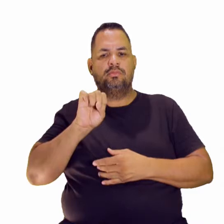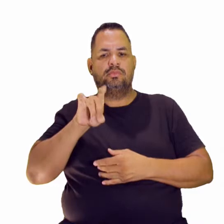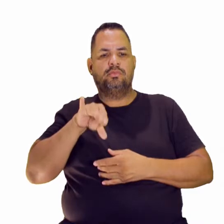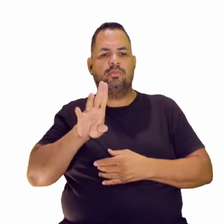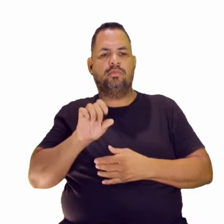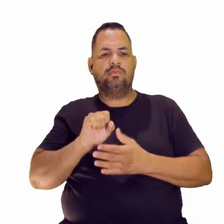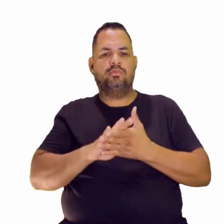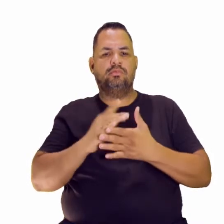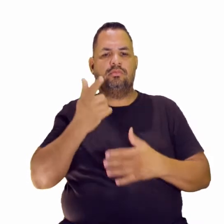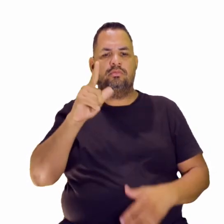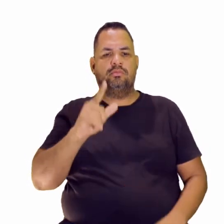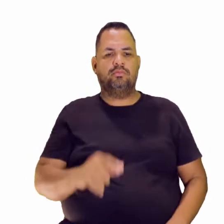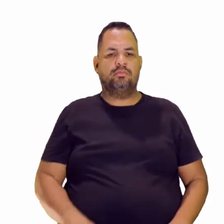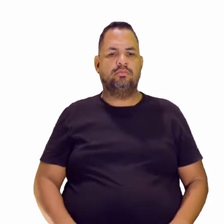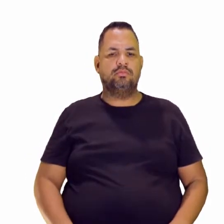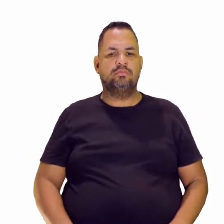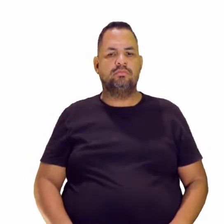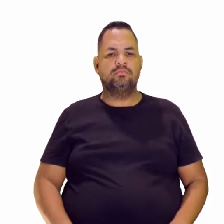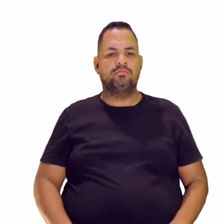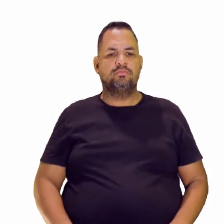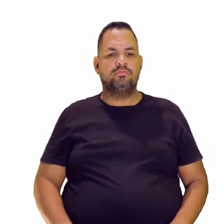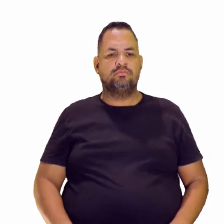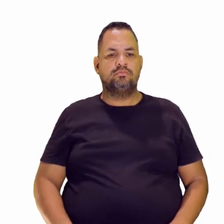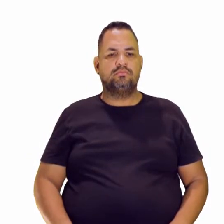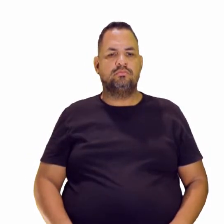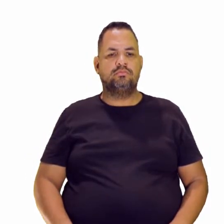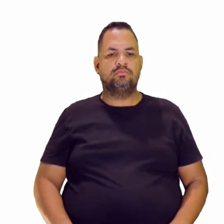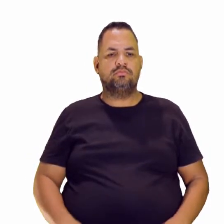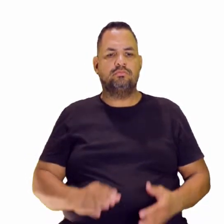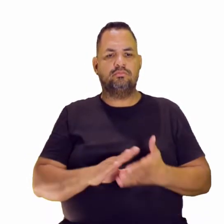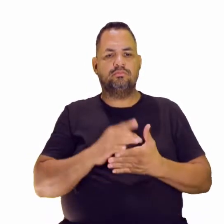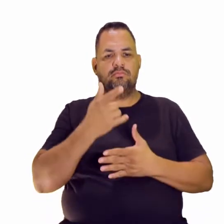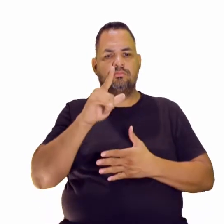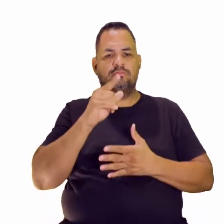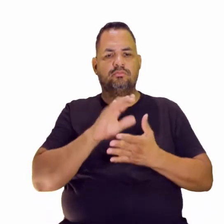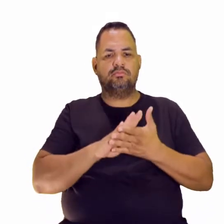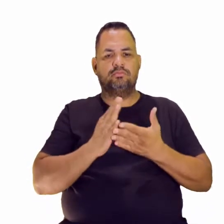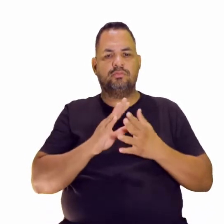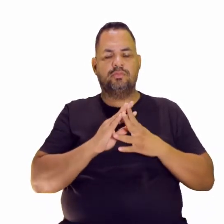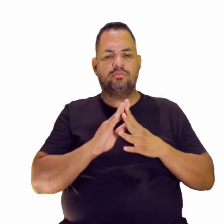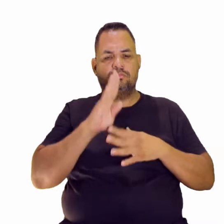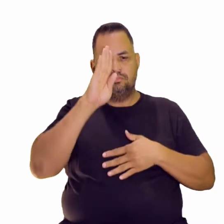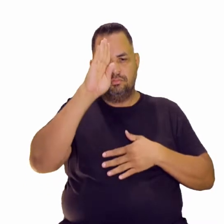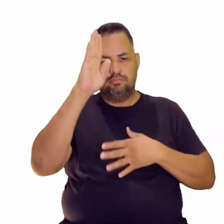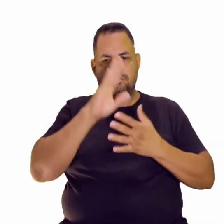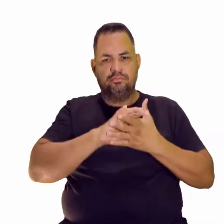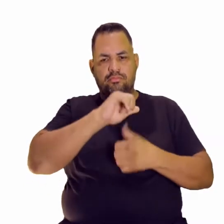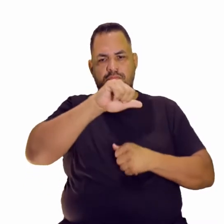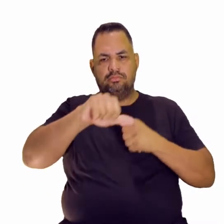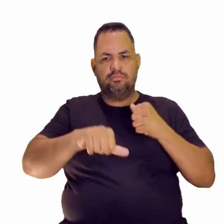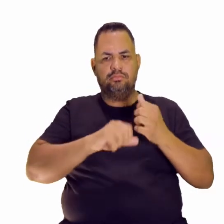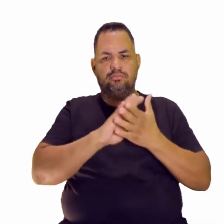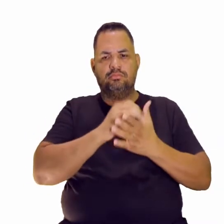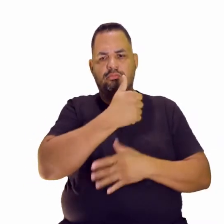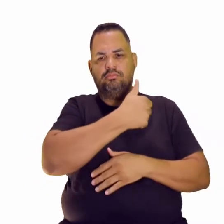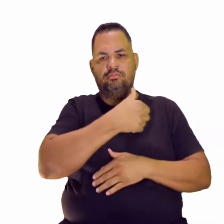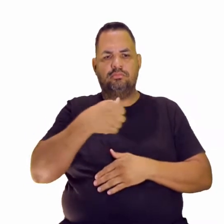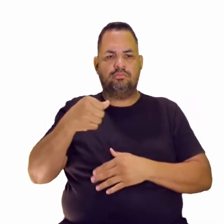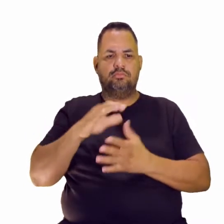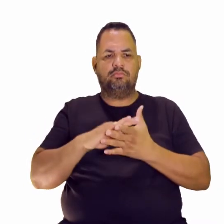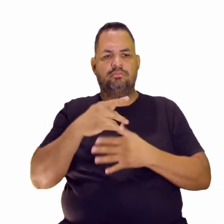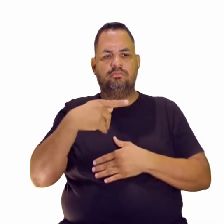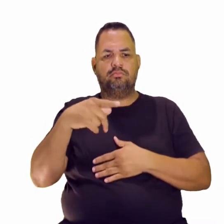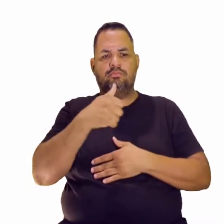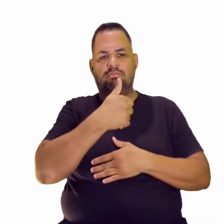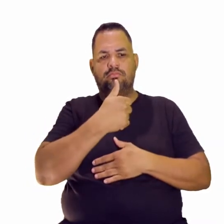ismo, e outras que deram o tom à virada do século XIX para